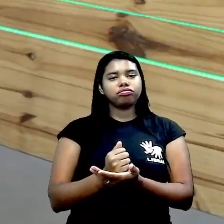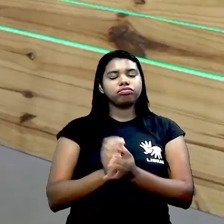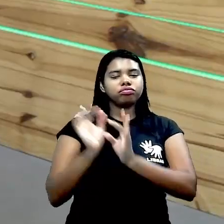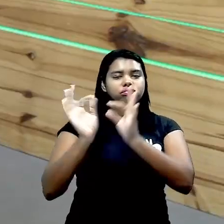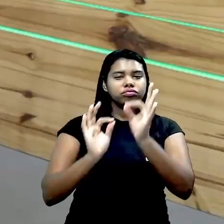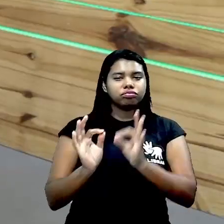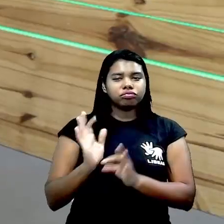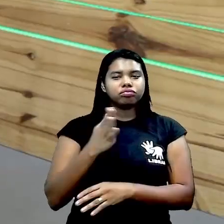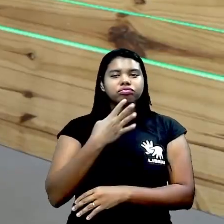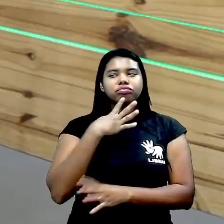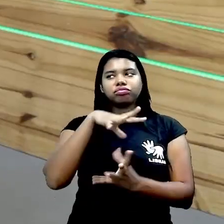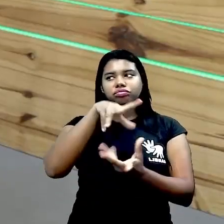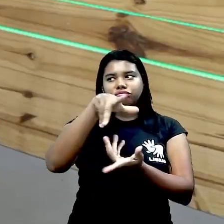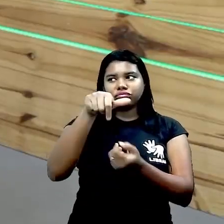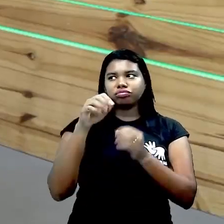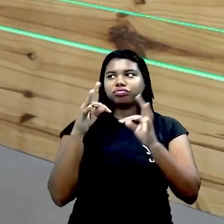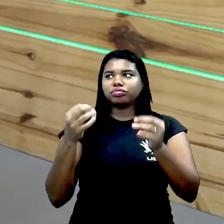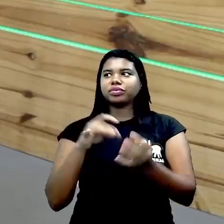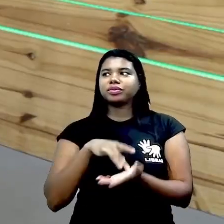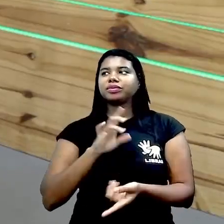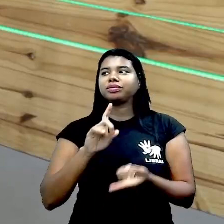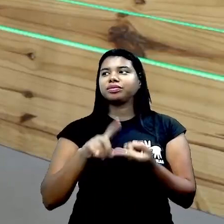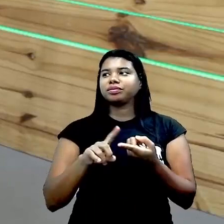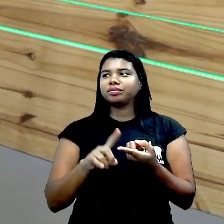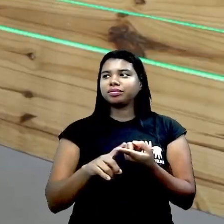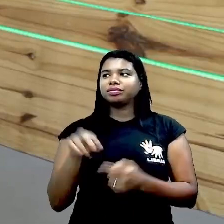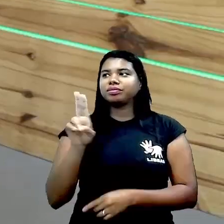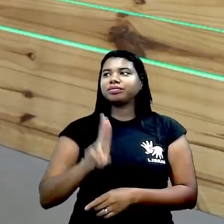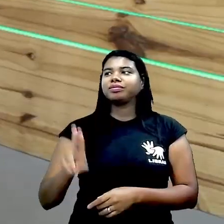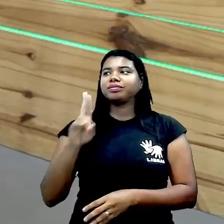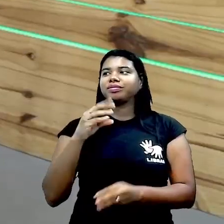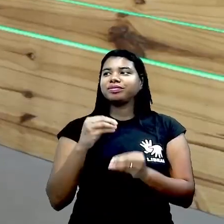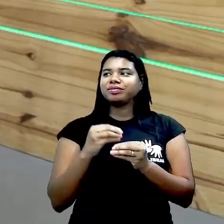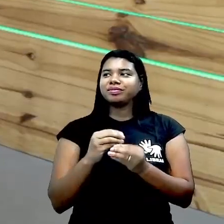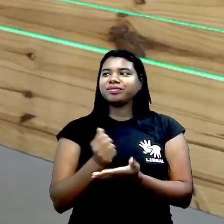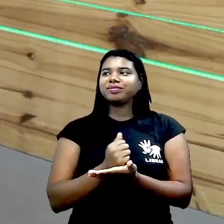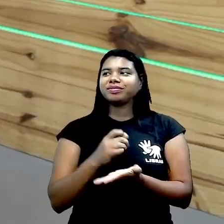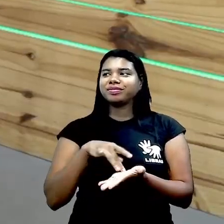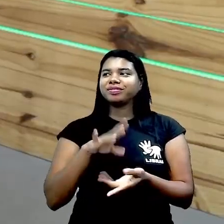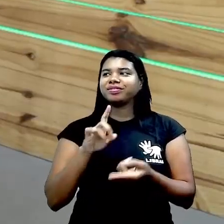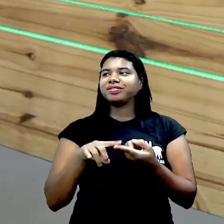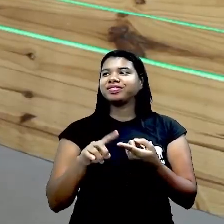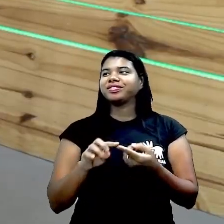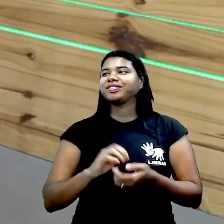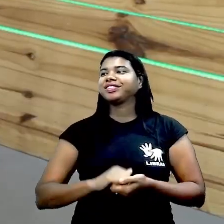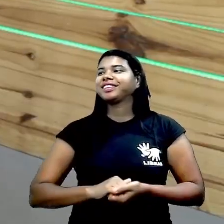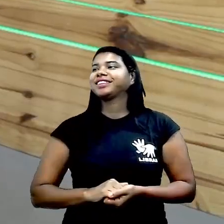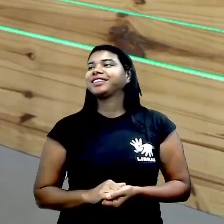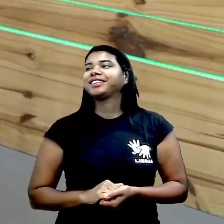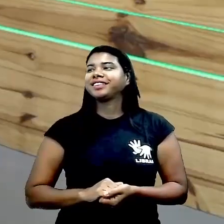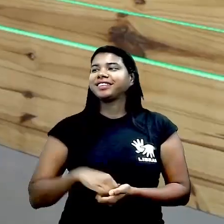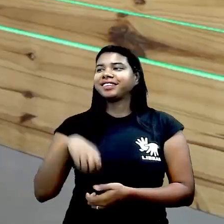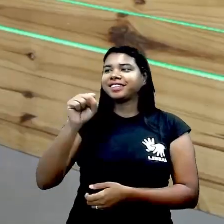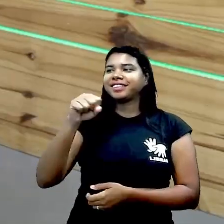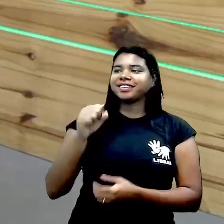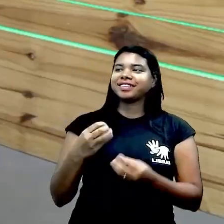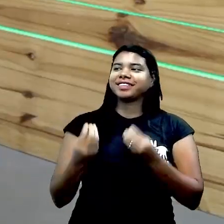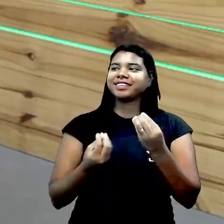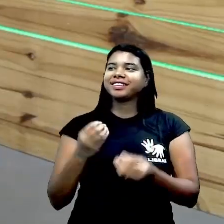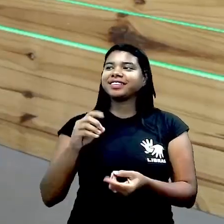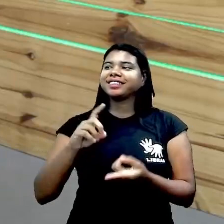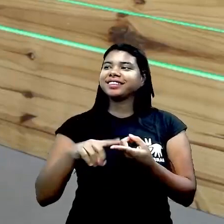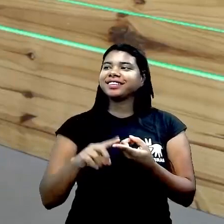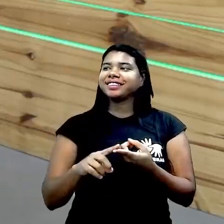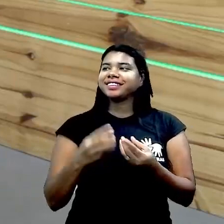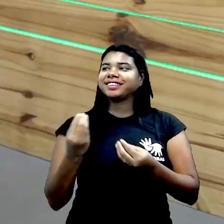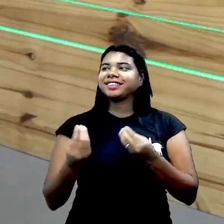e conhecido no mundo todo e utilizado, inclusive, pela PlayStation. Assim como a Unreal. Unreal, a gente estava até